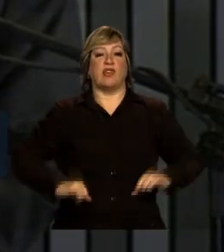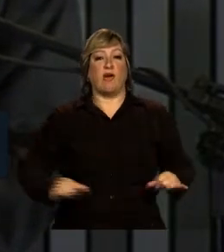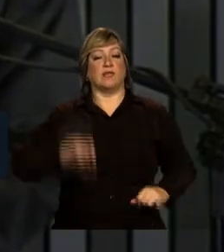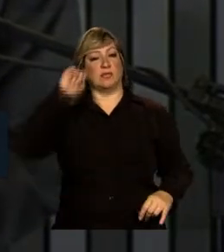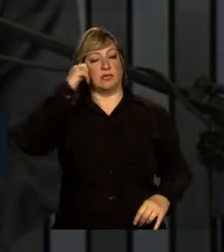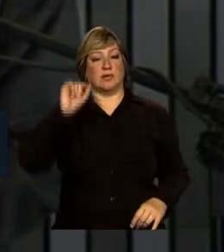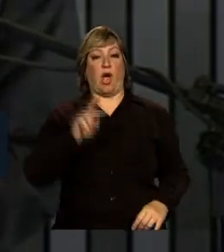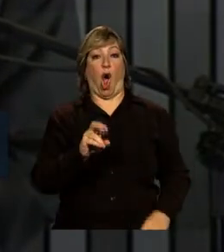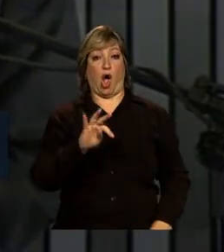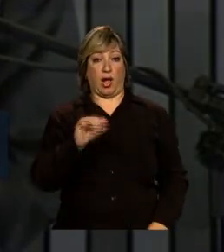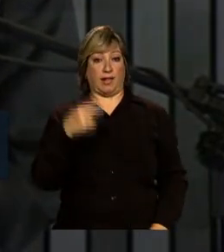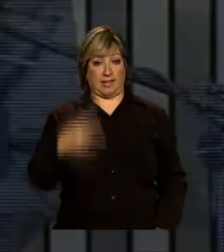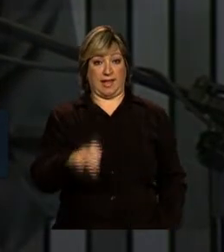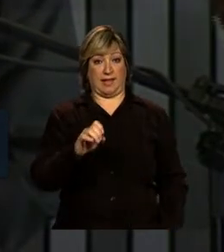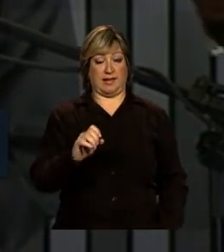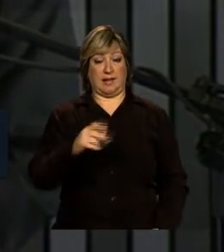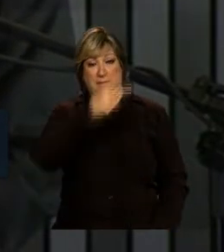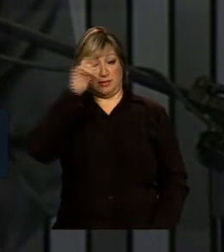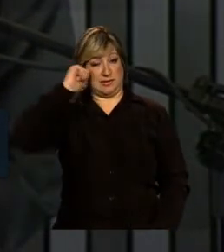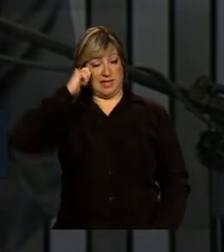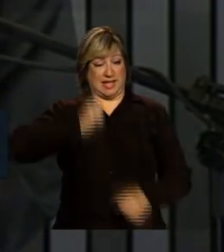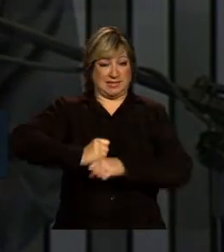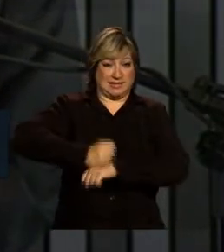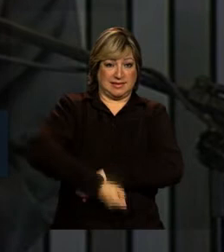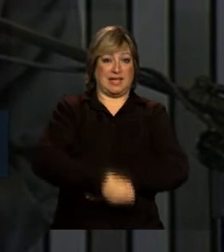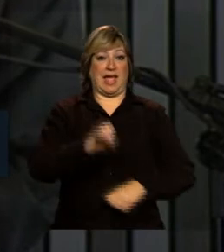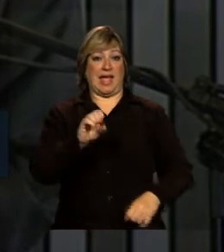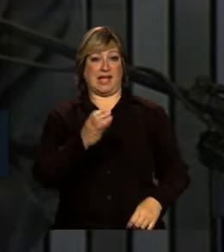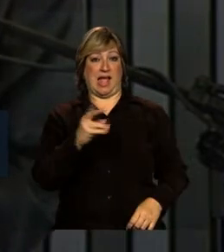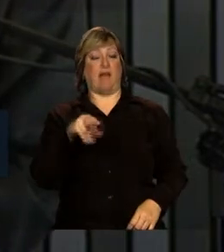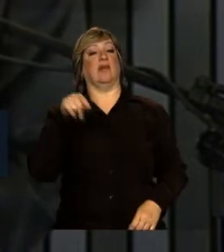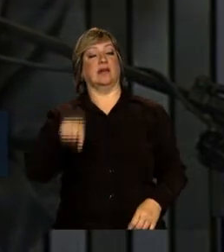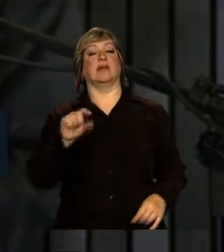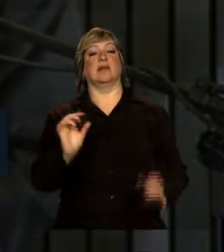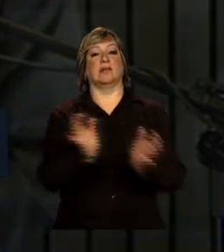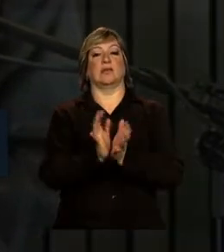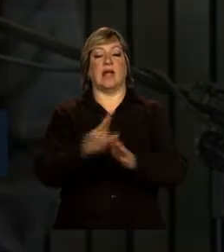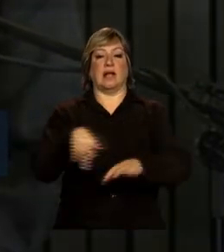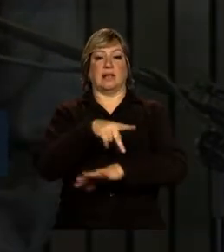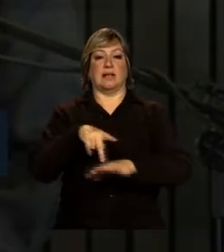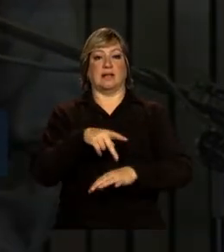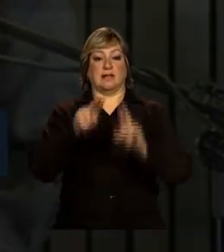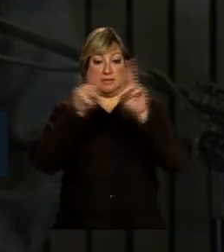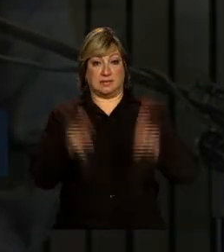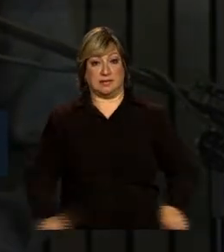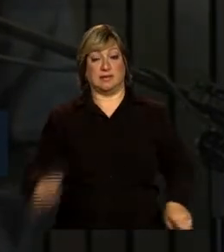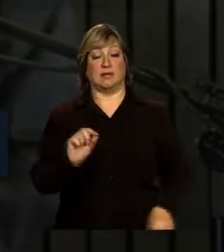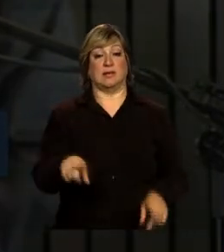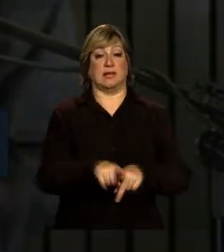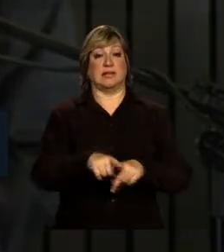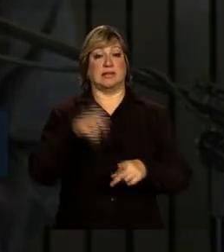A Rota do Escravo é um tema que se situa no âmbito da linha de pesquisa da Organização das Nações Unidas pela Educação, a Ciência e a Cultura, a